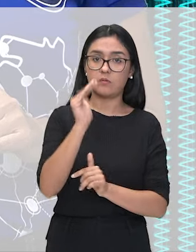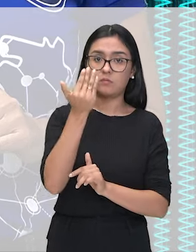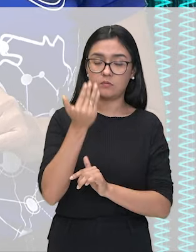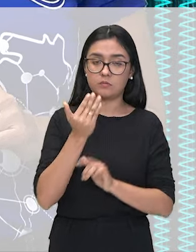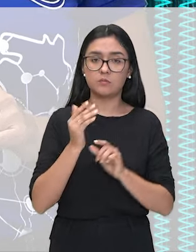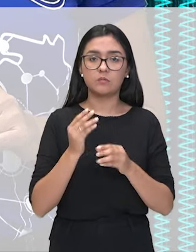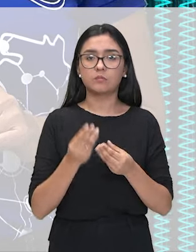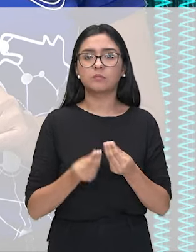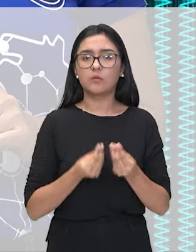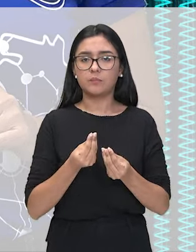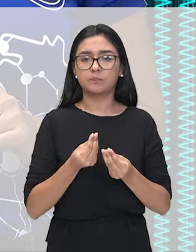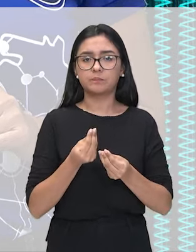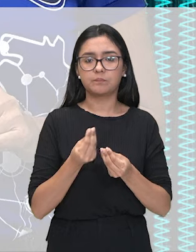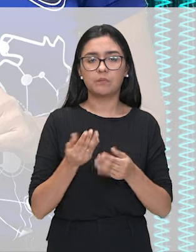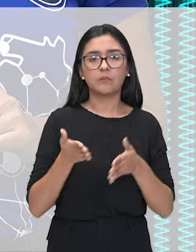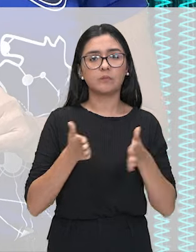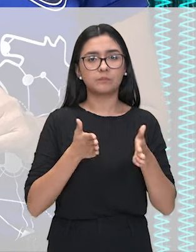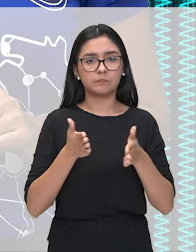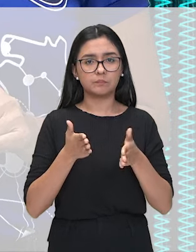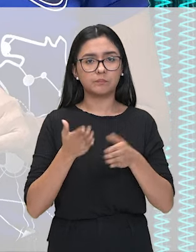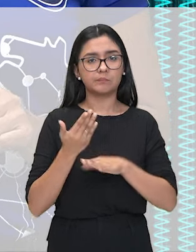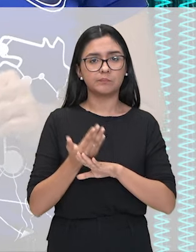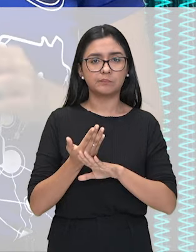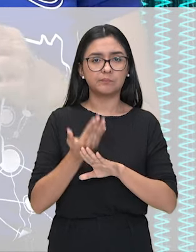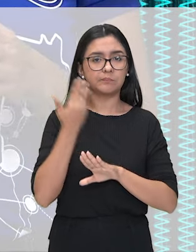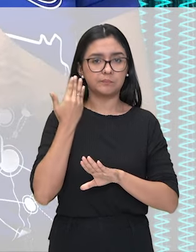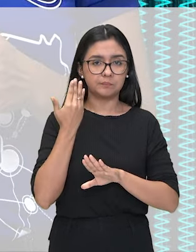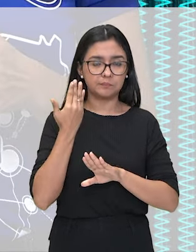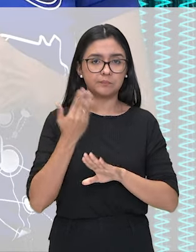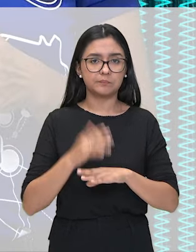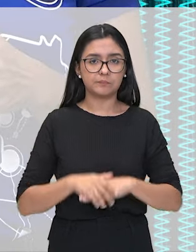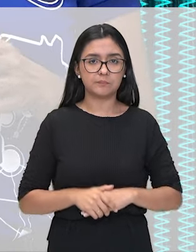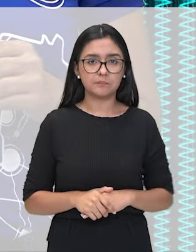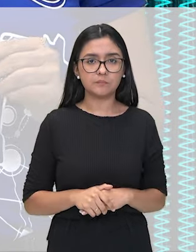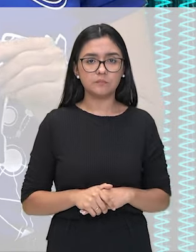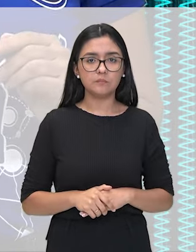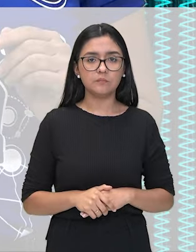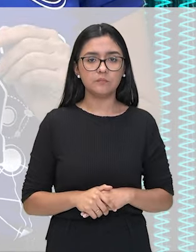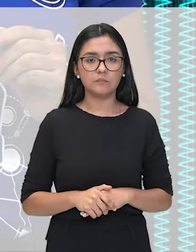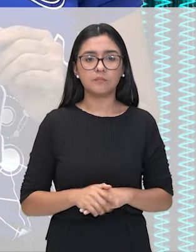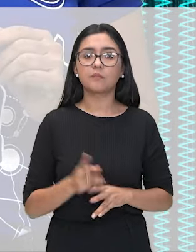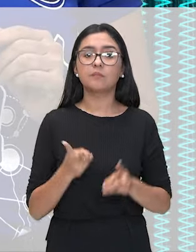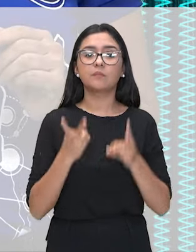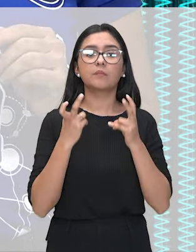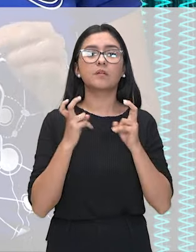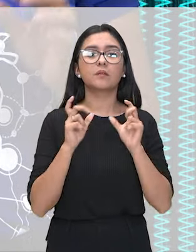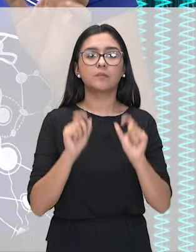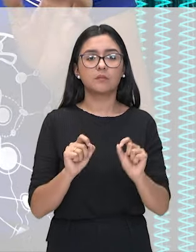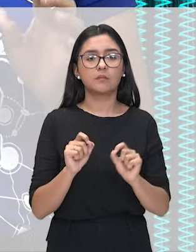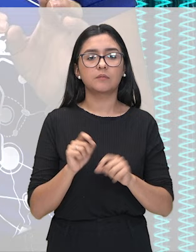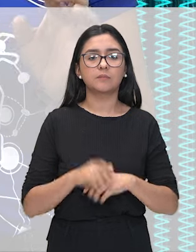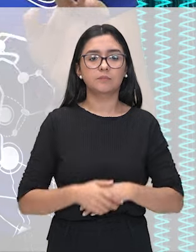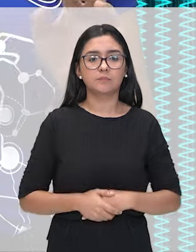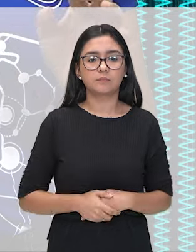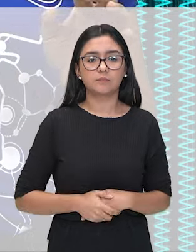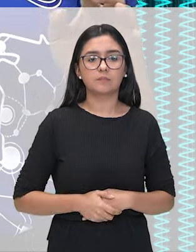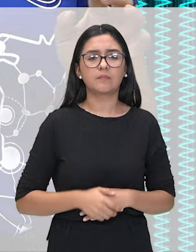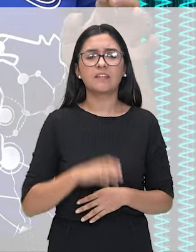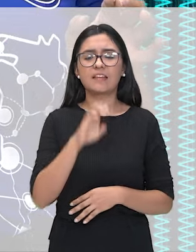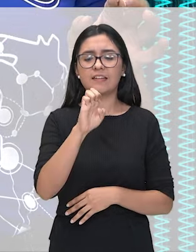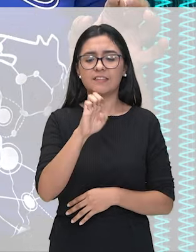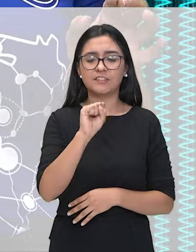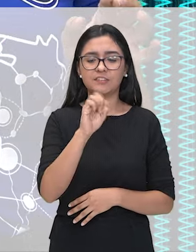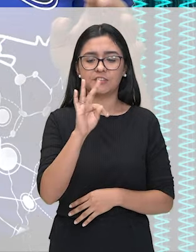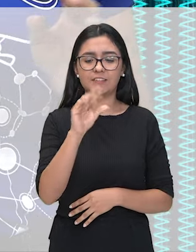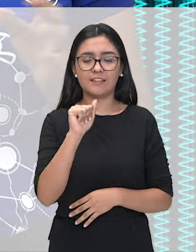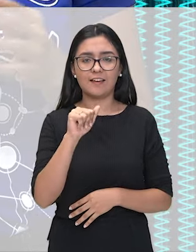quando em um determinado momento no passado Observe que ele tá falando aqui ó estava